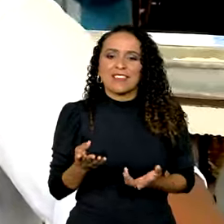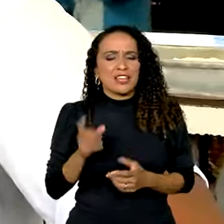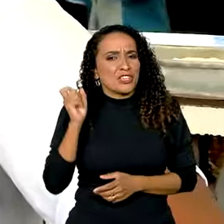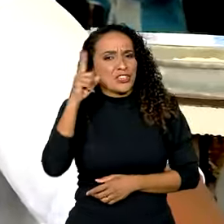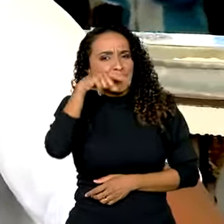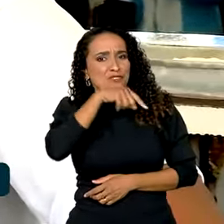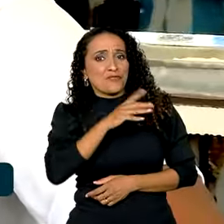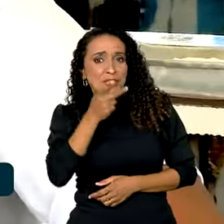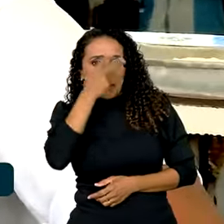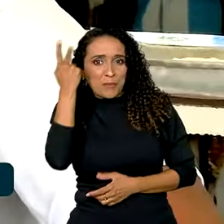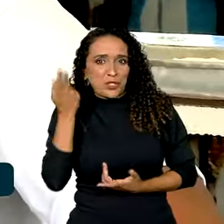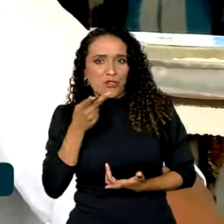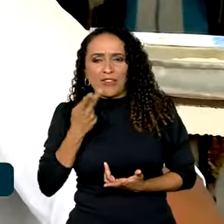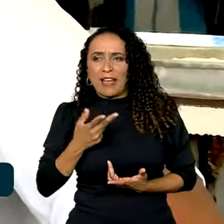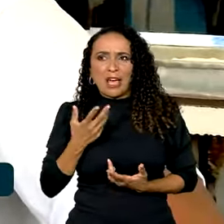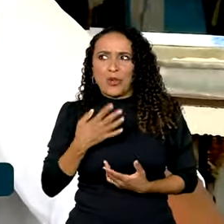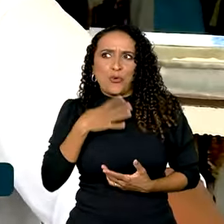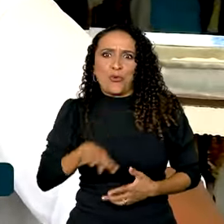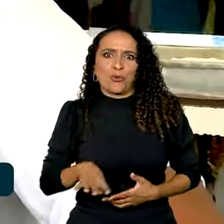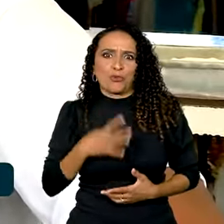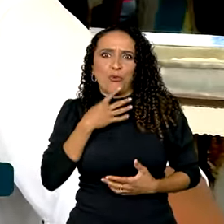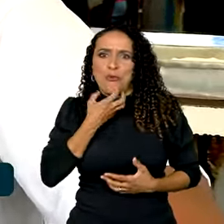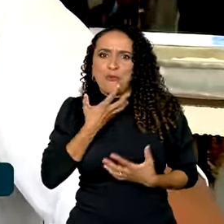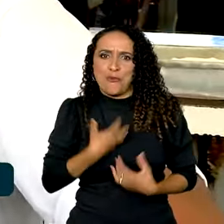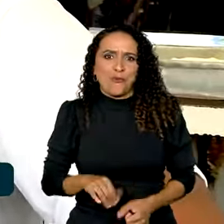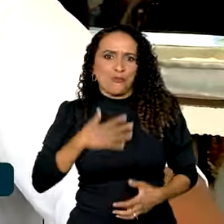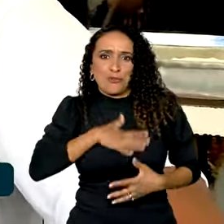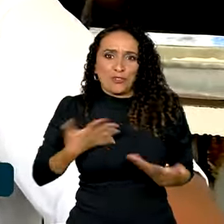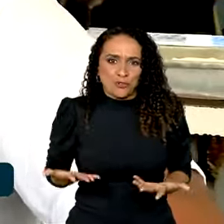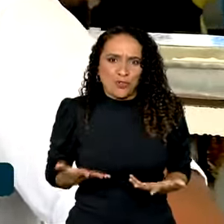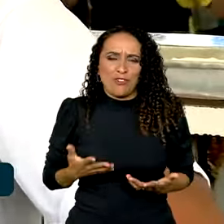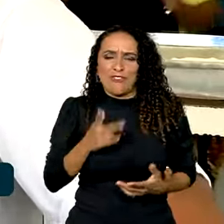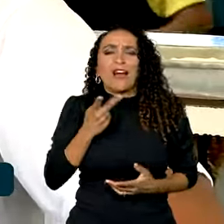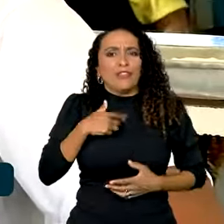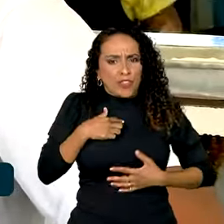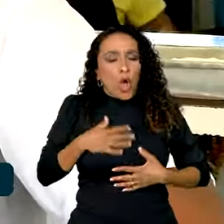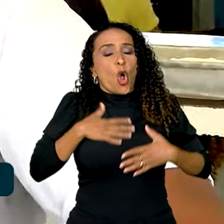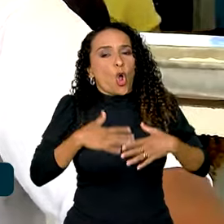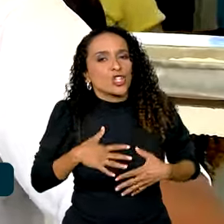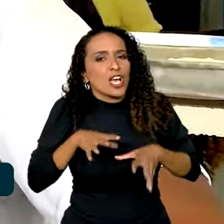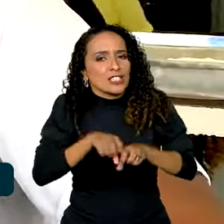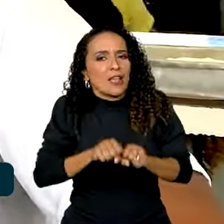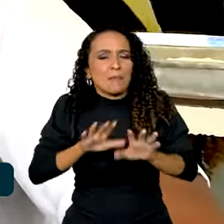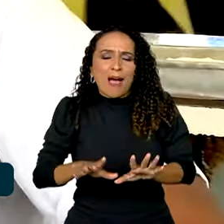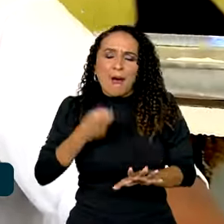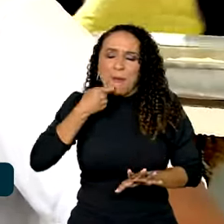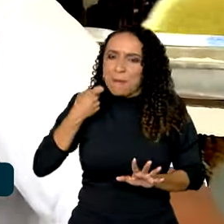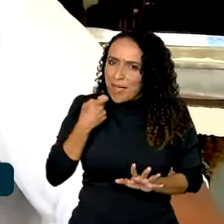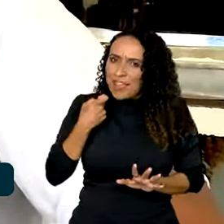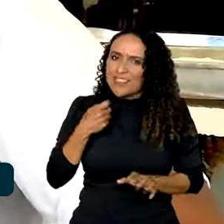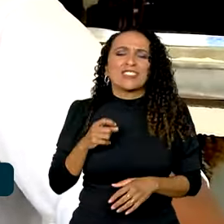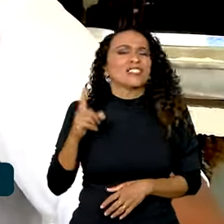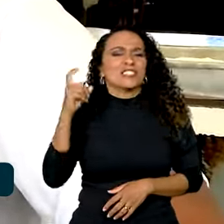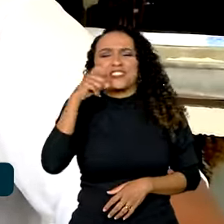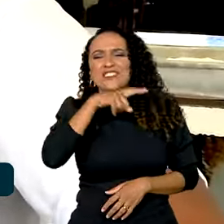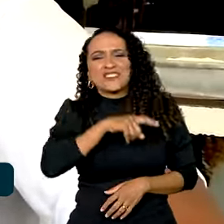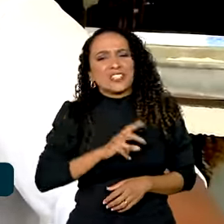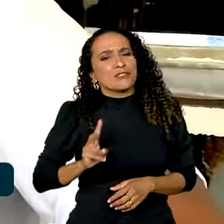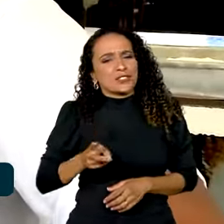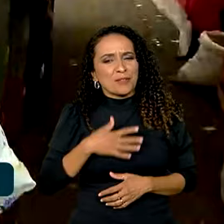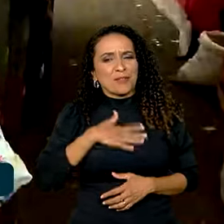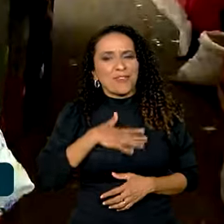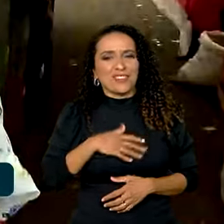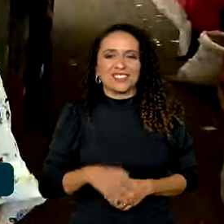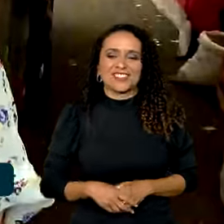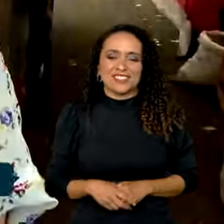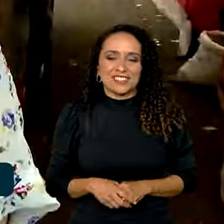dificilmente a pessoa dizer, poxa, não gostei. É raro, viu? Tem pessoas que falam, não gostei do açaí, mas do peixe é difícil alguém dizer que não gostou do peixe